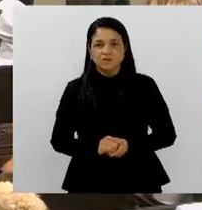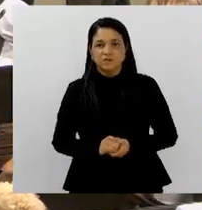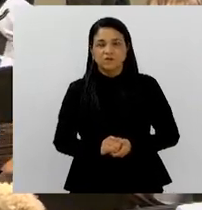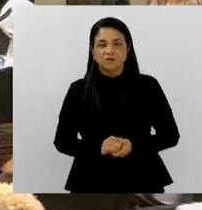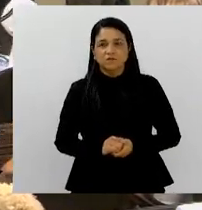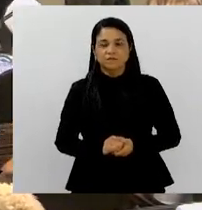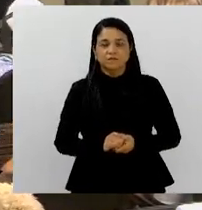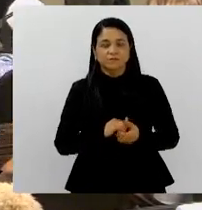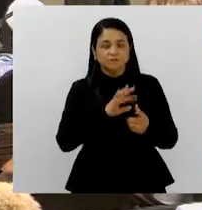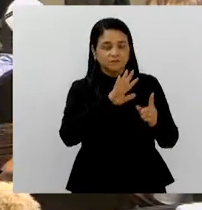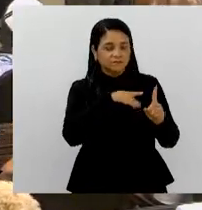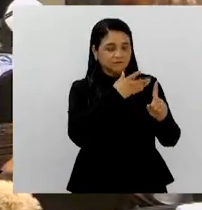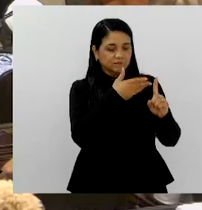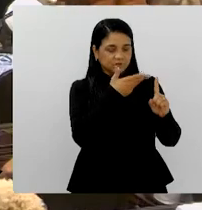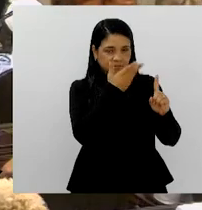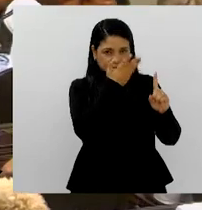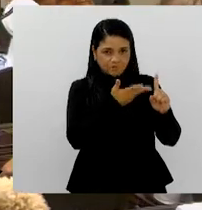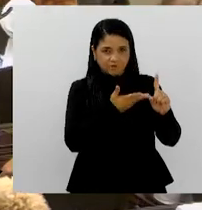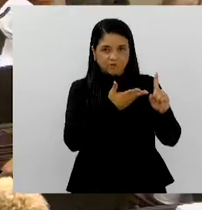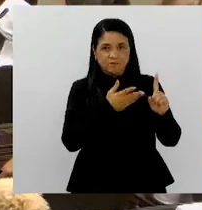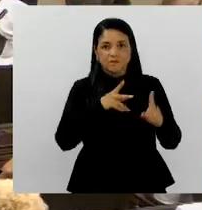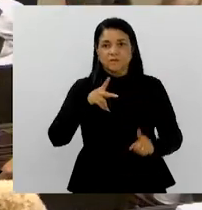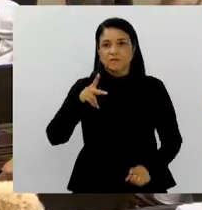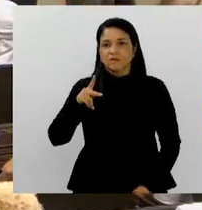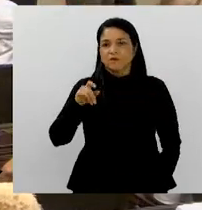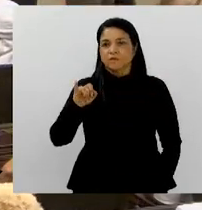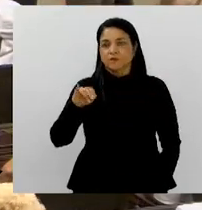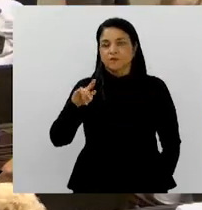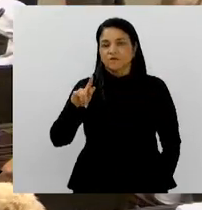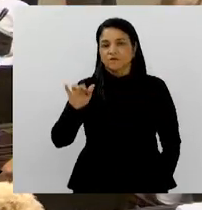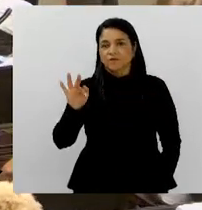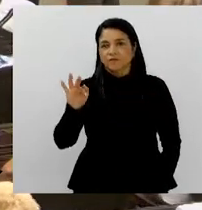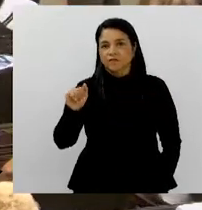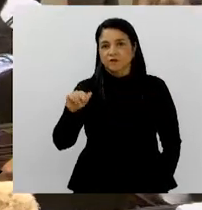Próximo agraciado, Pifania da Mata.